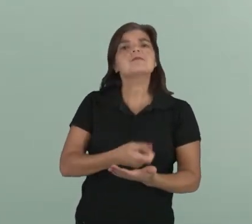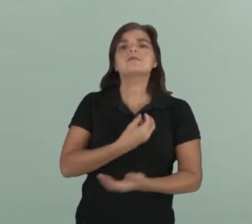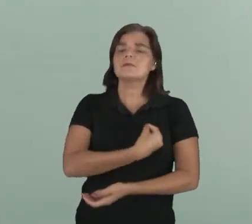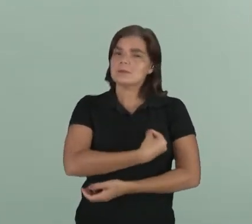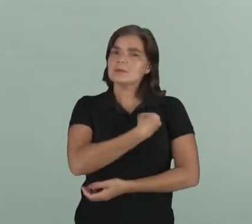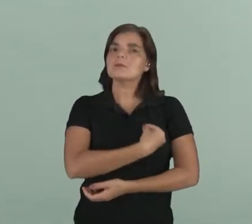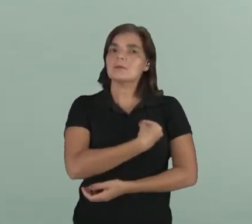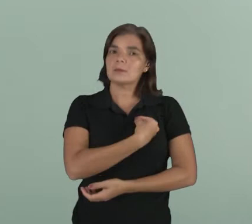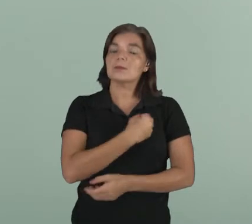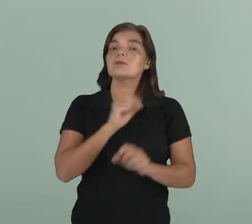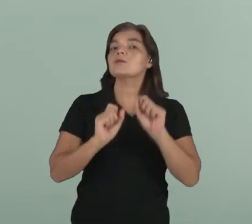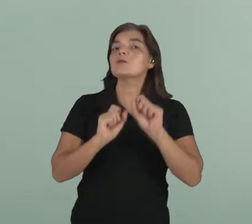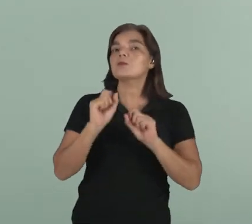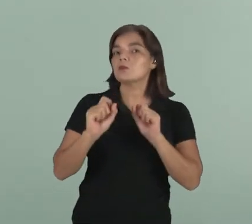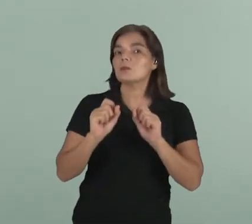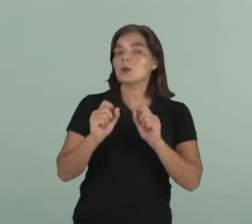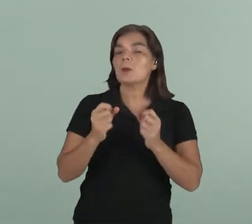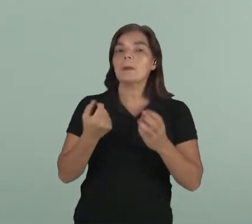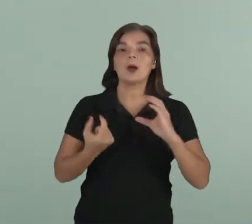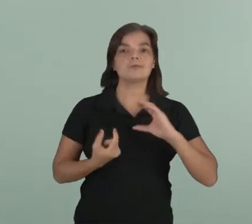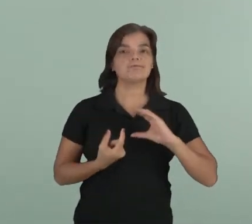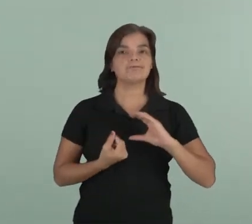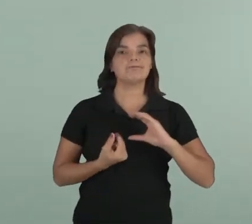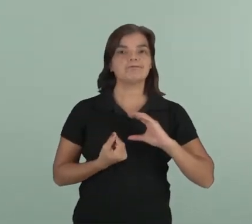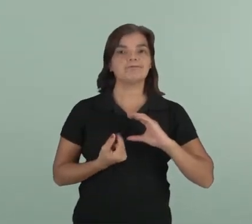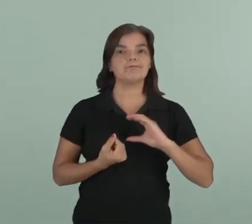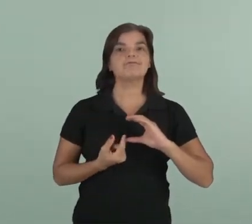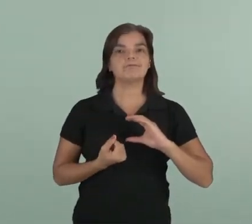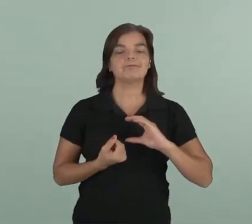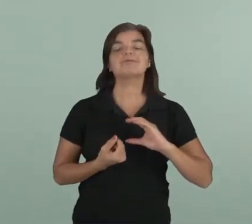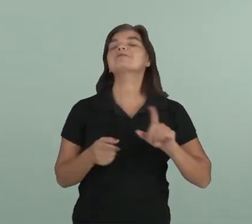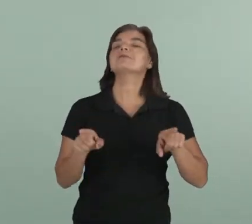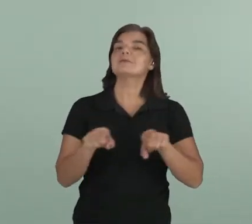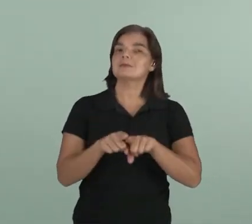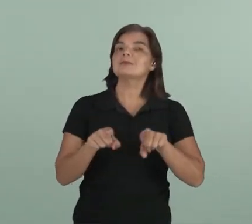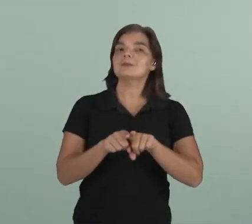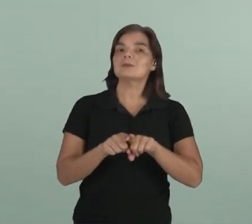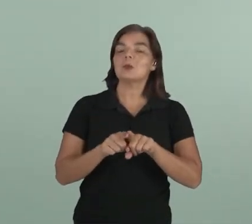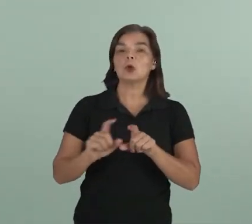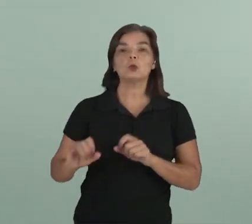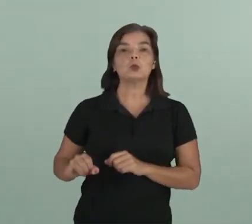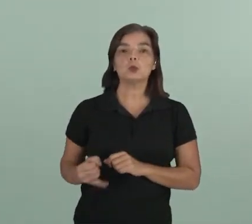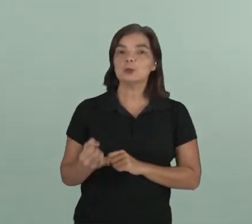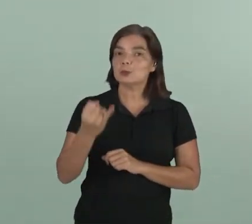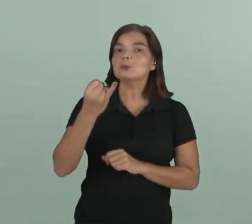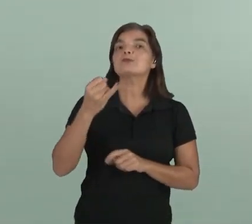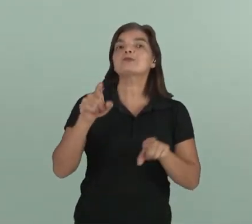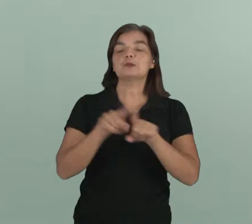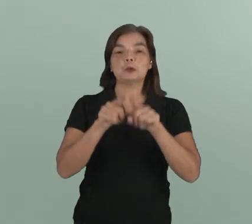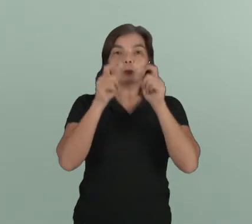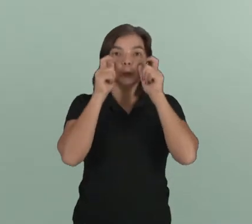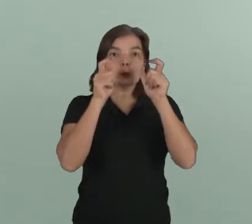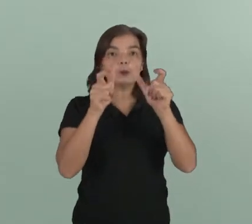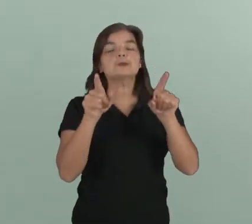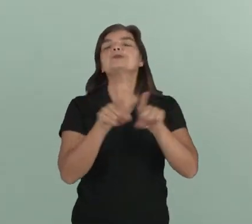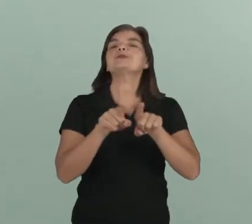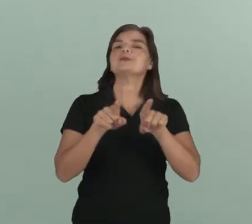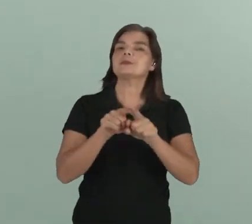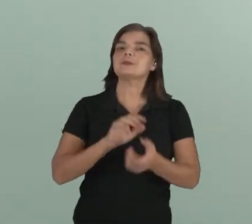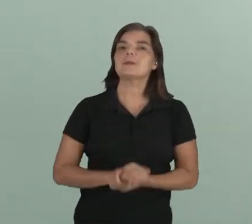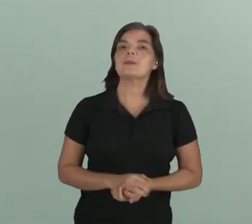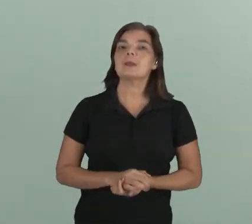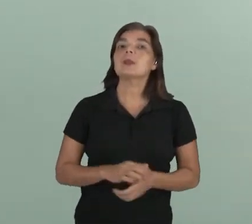existe para a produção do capital, para a produção do lucro. Só que, para que